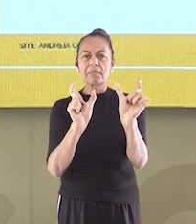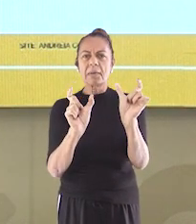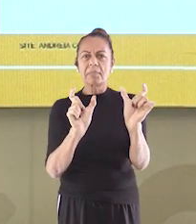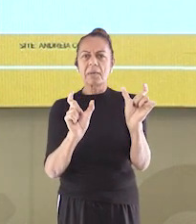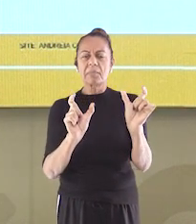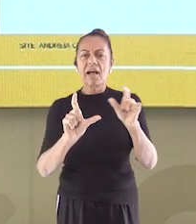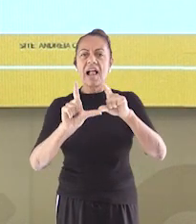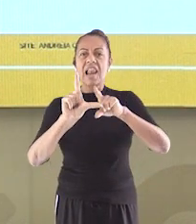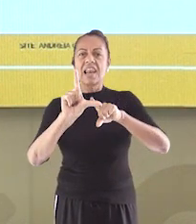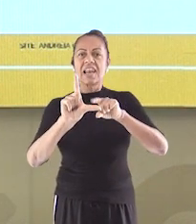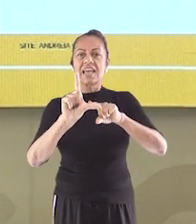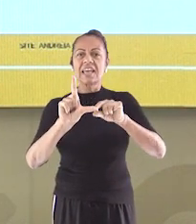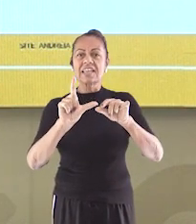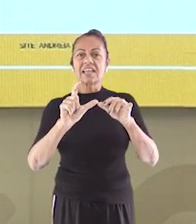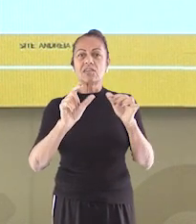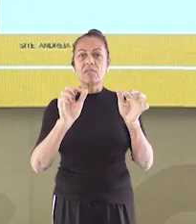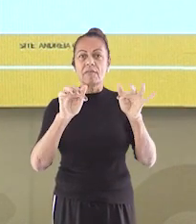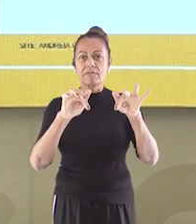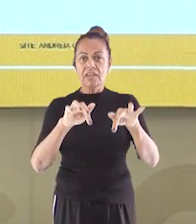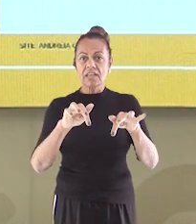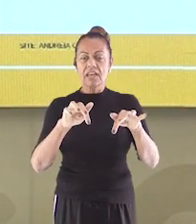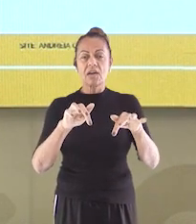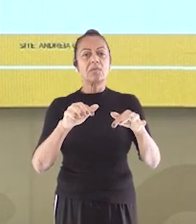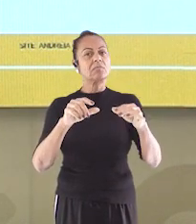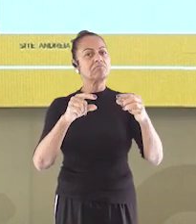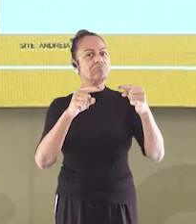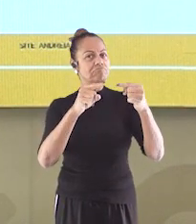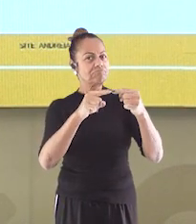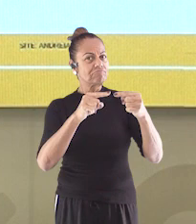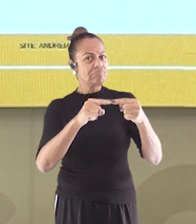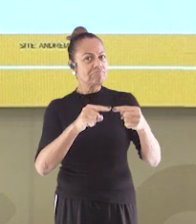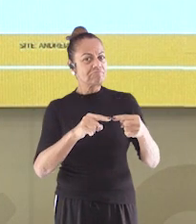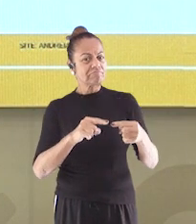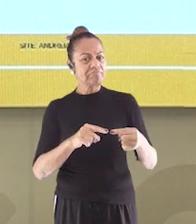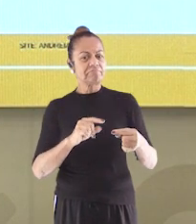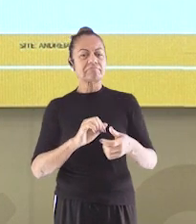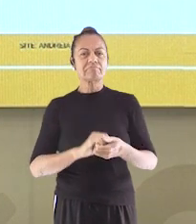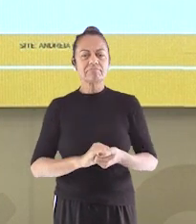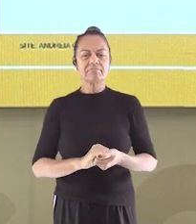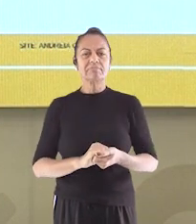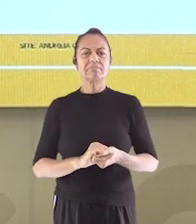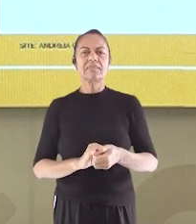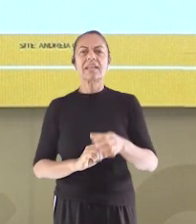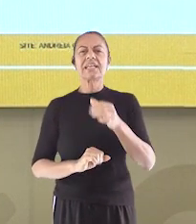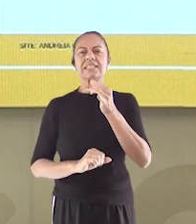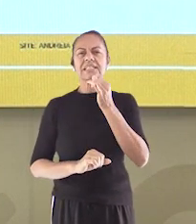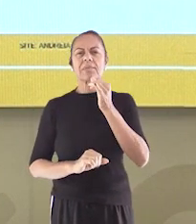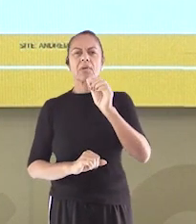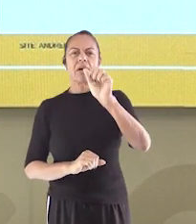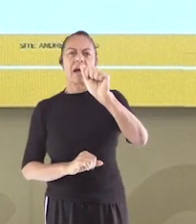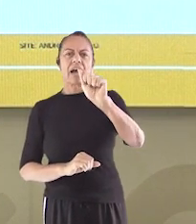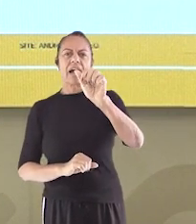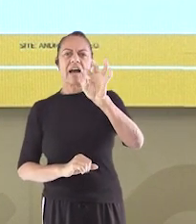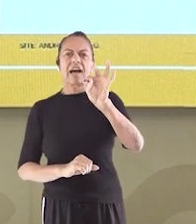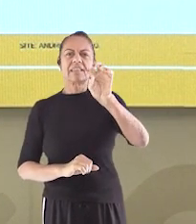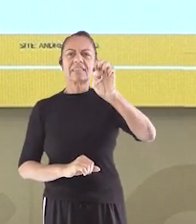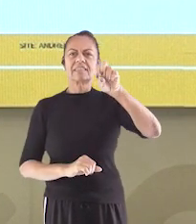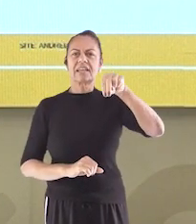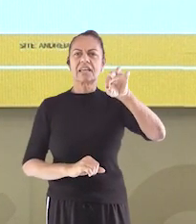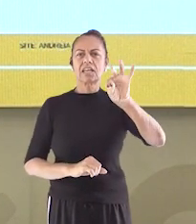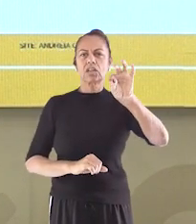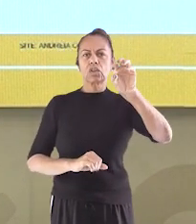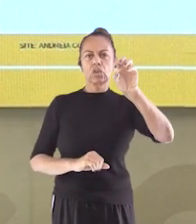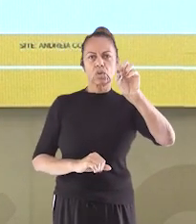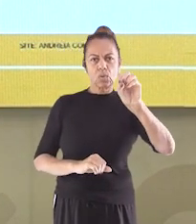palavra. A palavra, por exemplo, atento, rima com pensamento, porque tem as